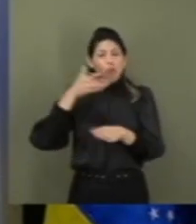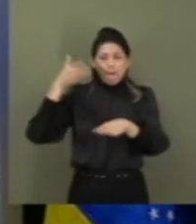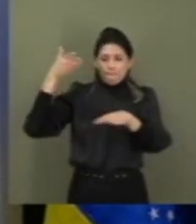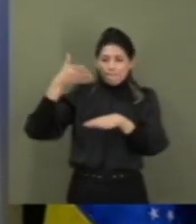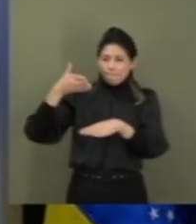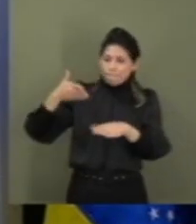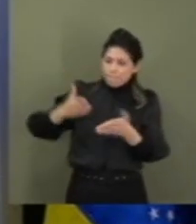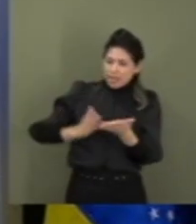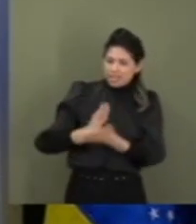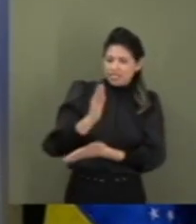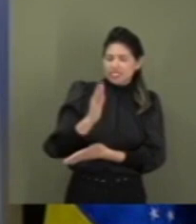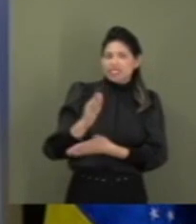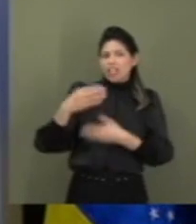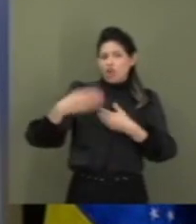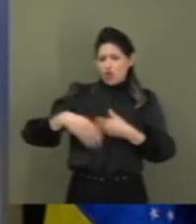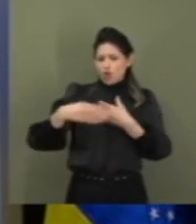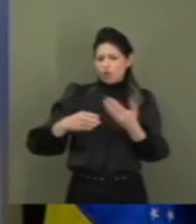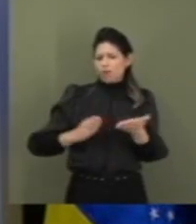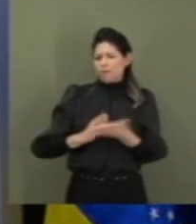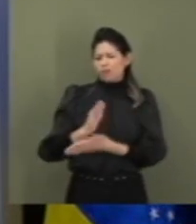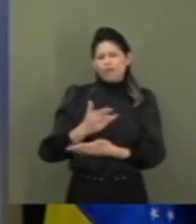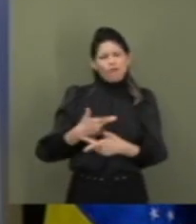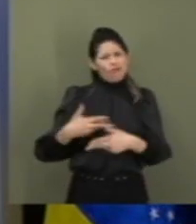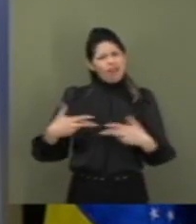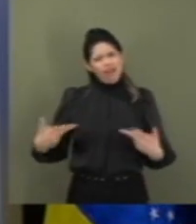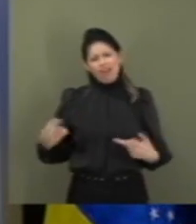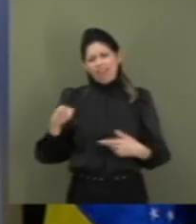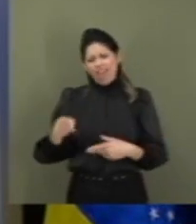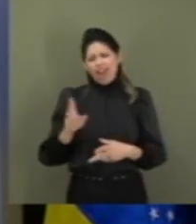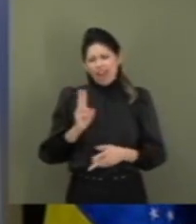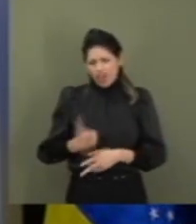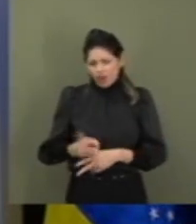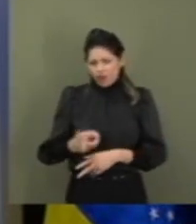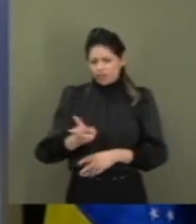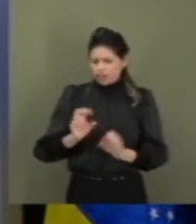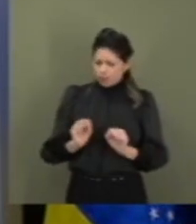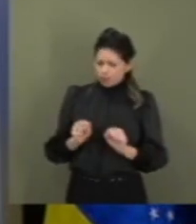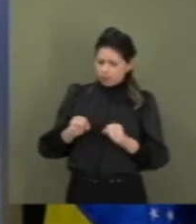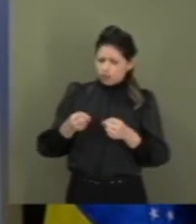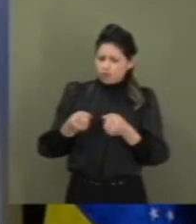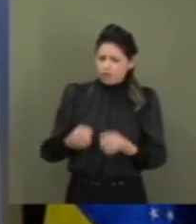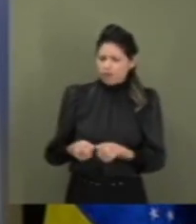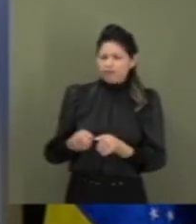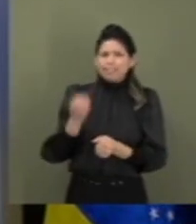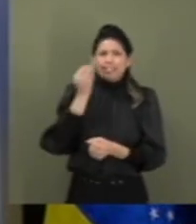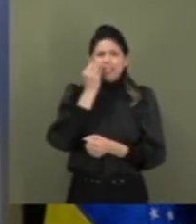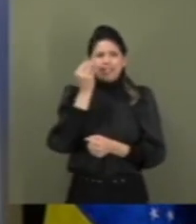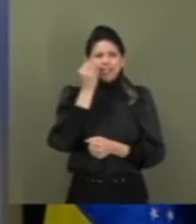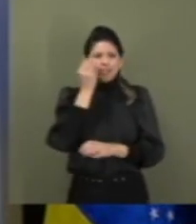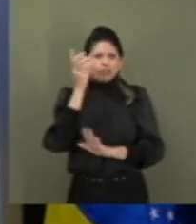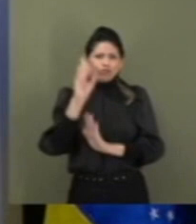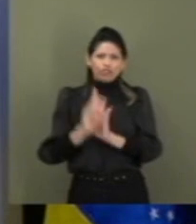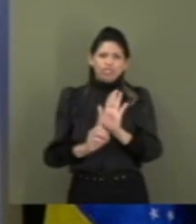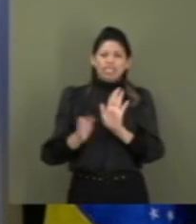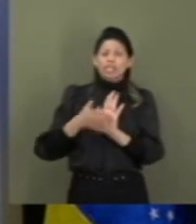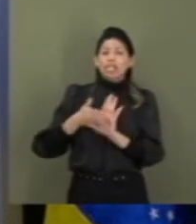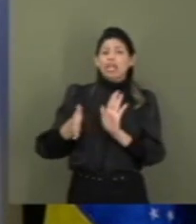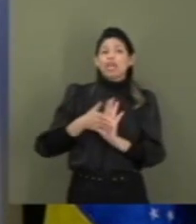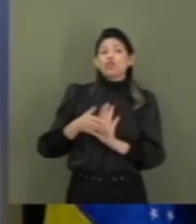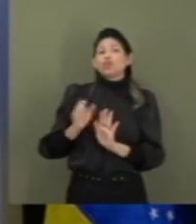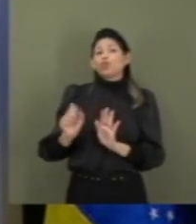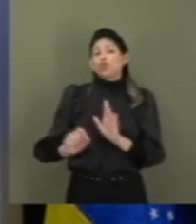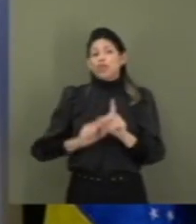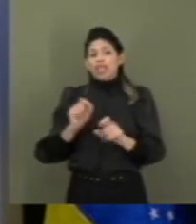esse caminho de estudo dedicado, optando pelo direito não apenas para a realização